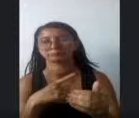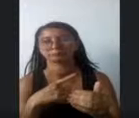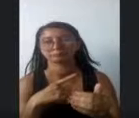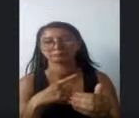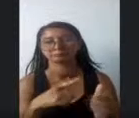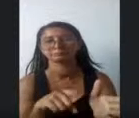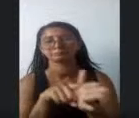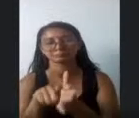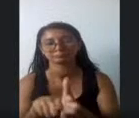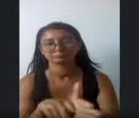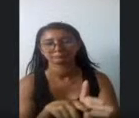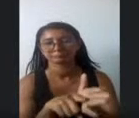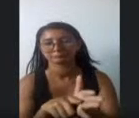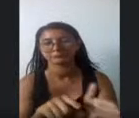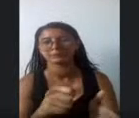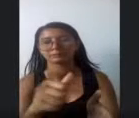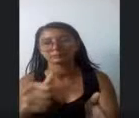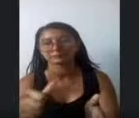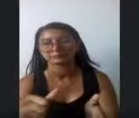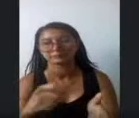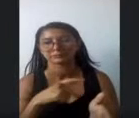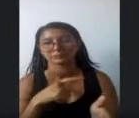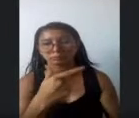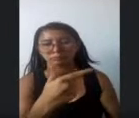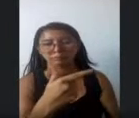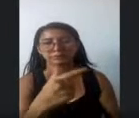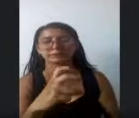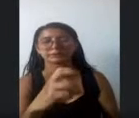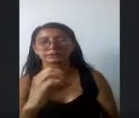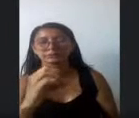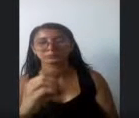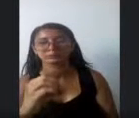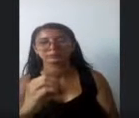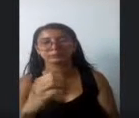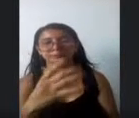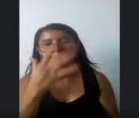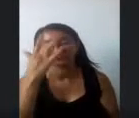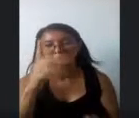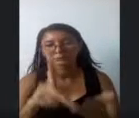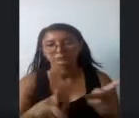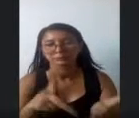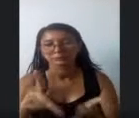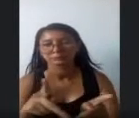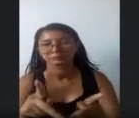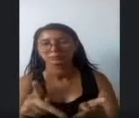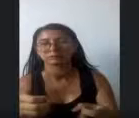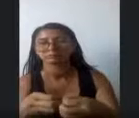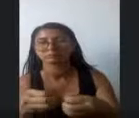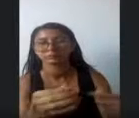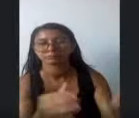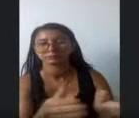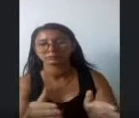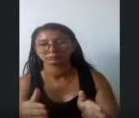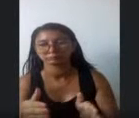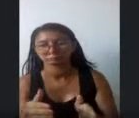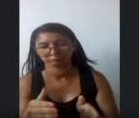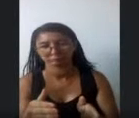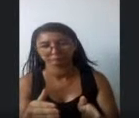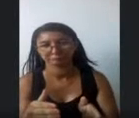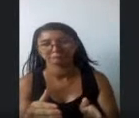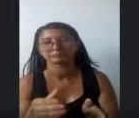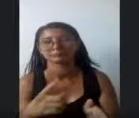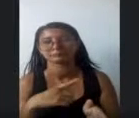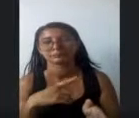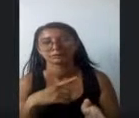com um N de 250 moradores dessas populações. Foram 7 populações contempladas, São José,